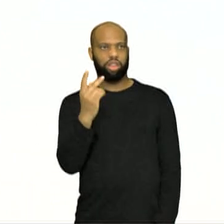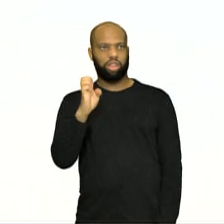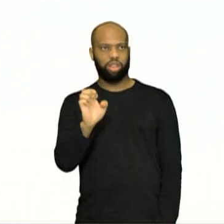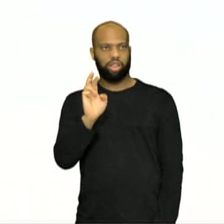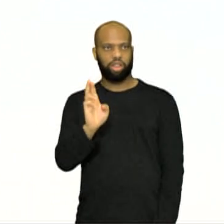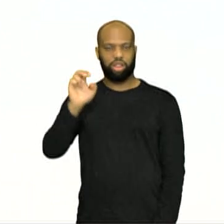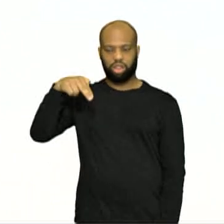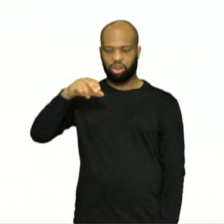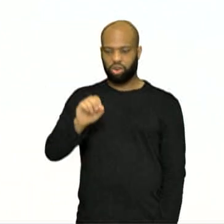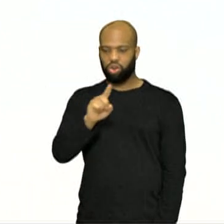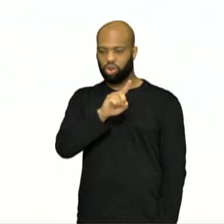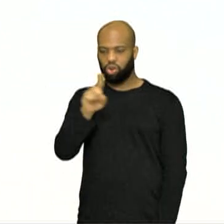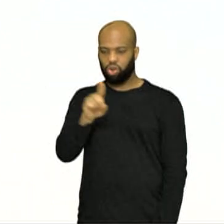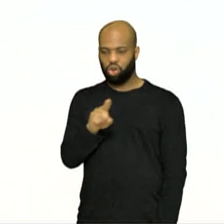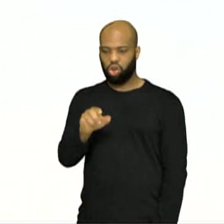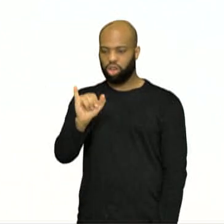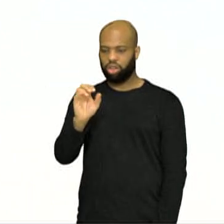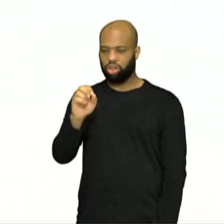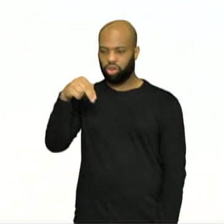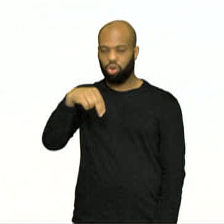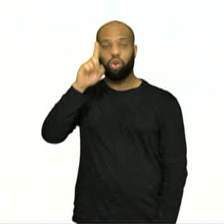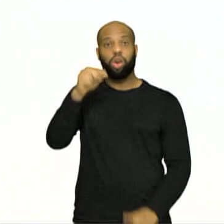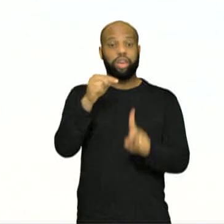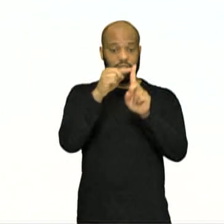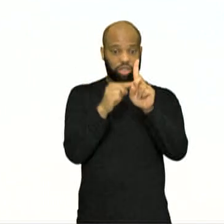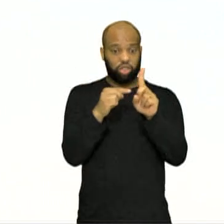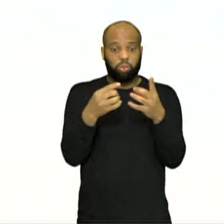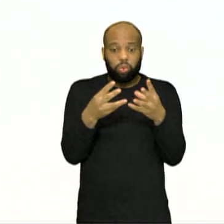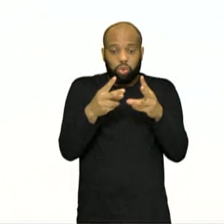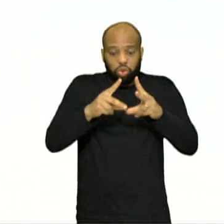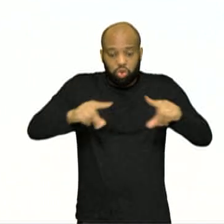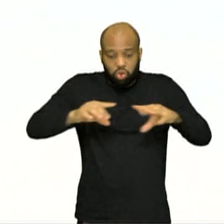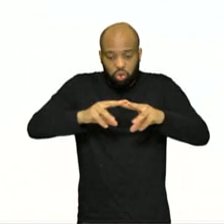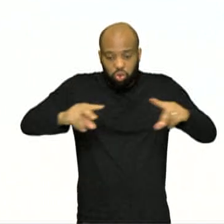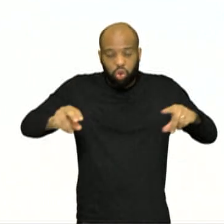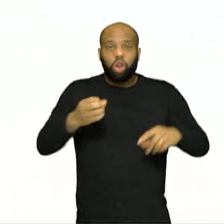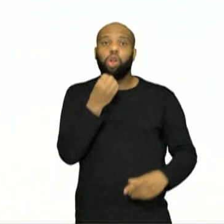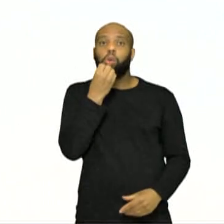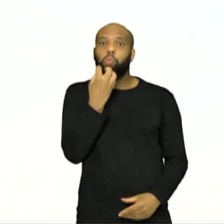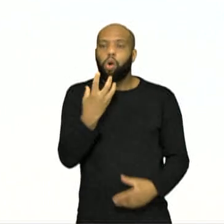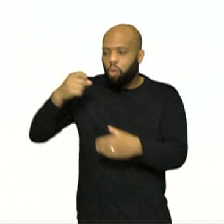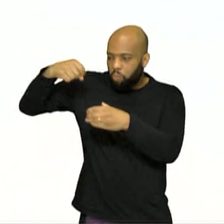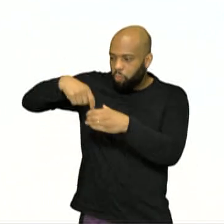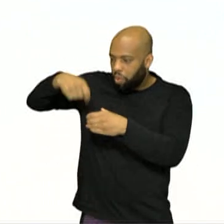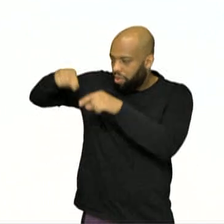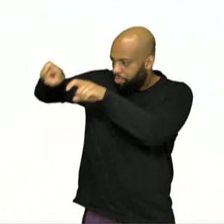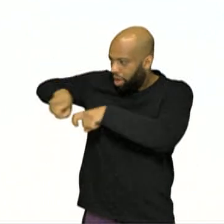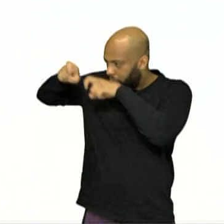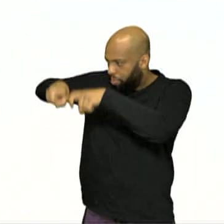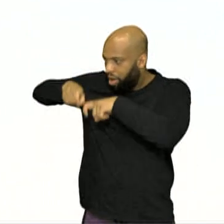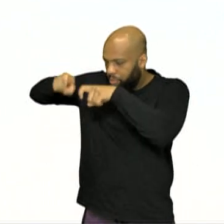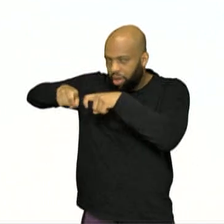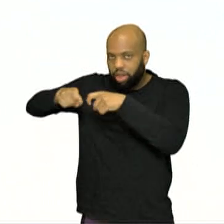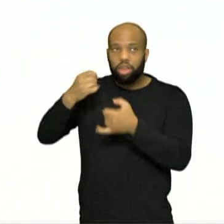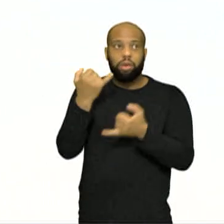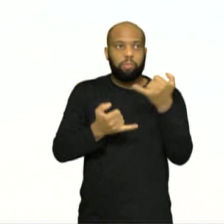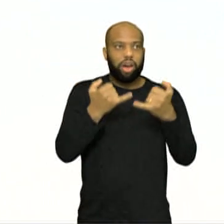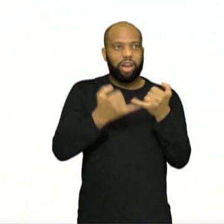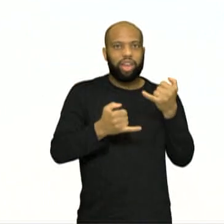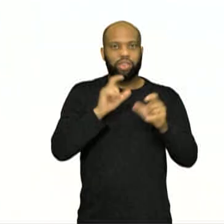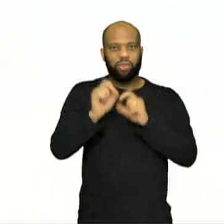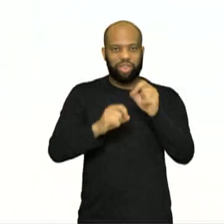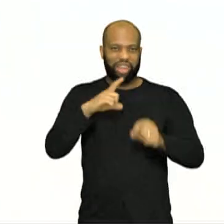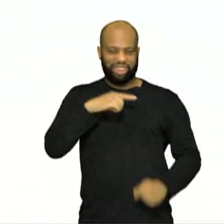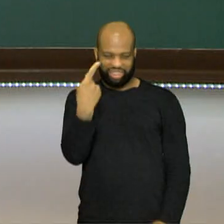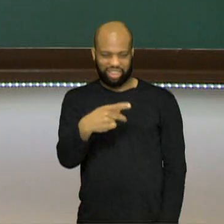Ternozion é um tipo de solo muito bom para a agricultura. Muito parecido com a terra roxa que